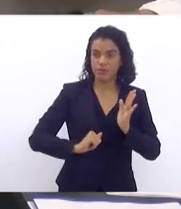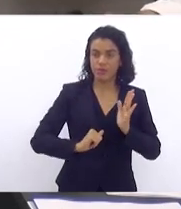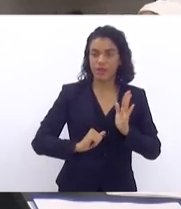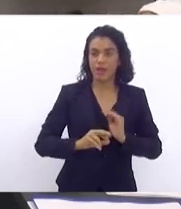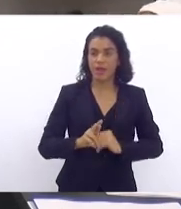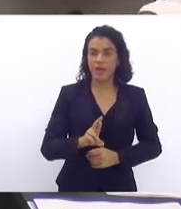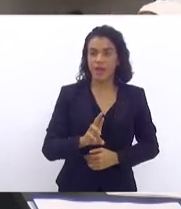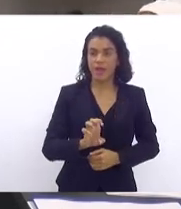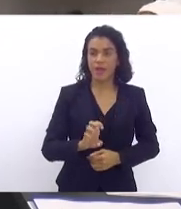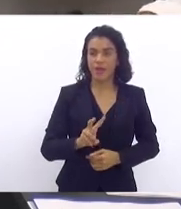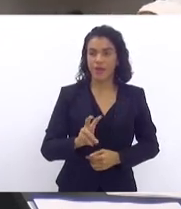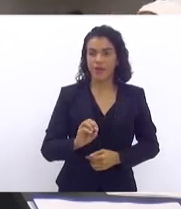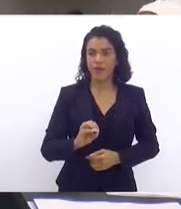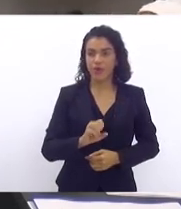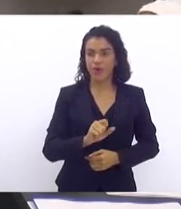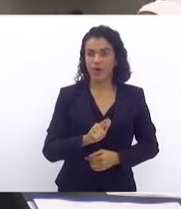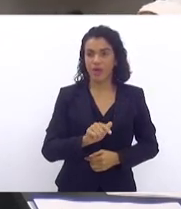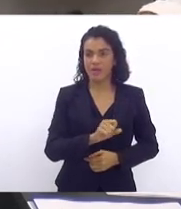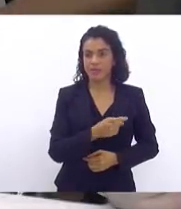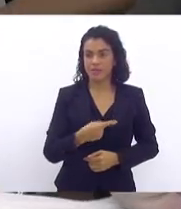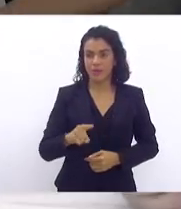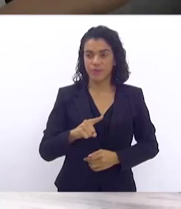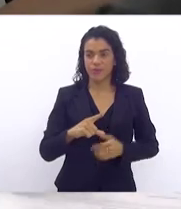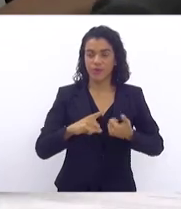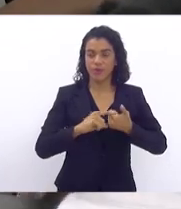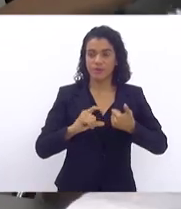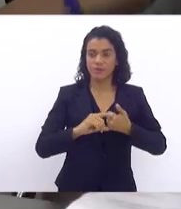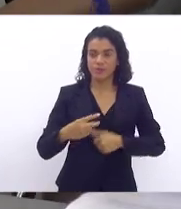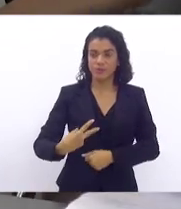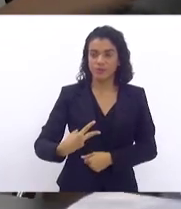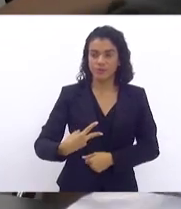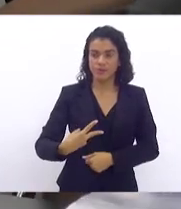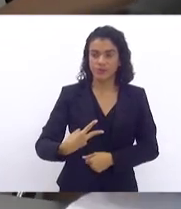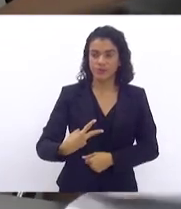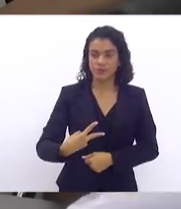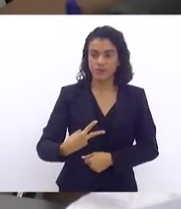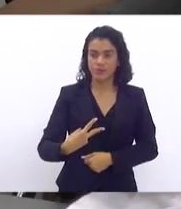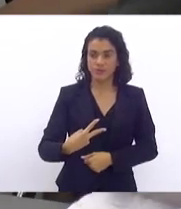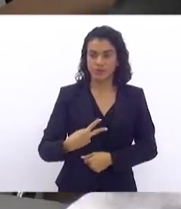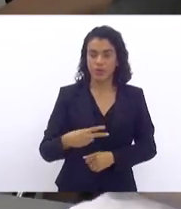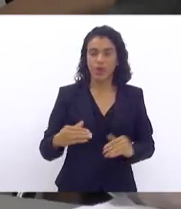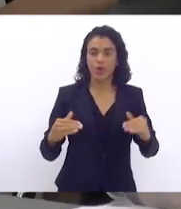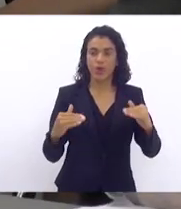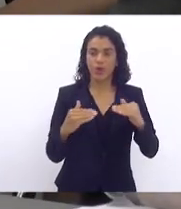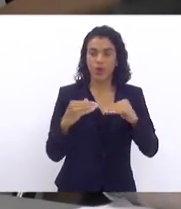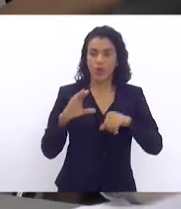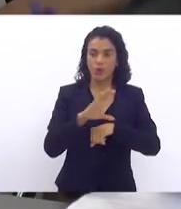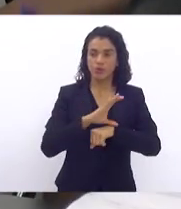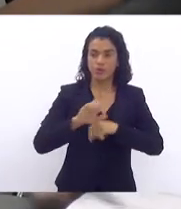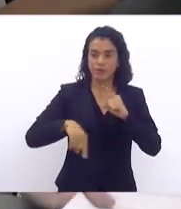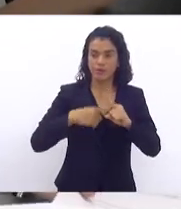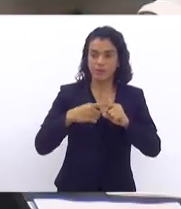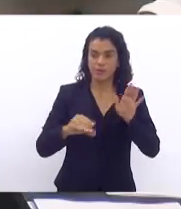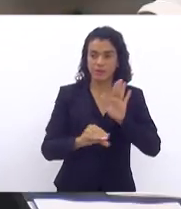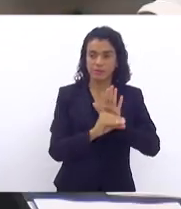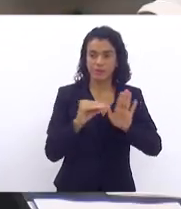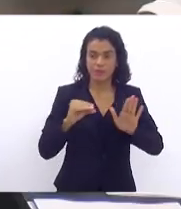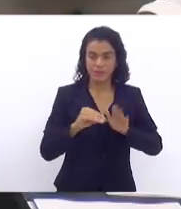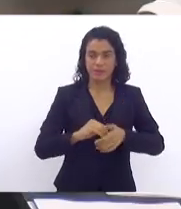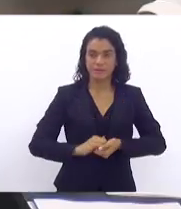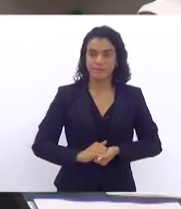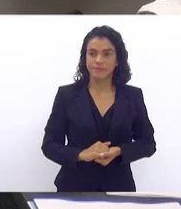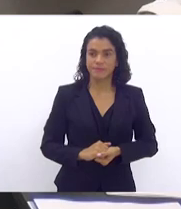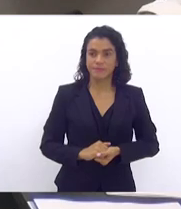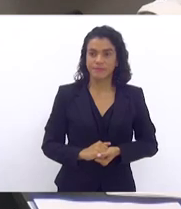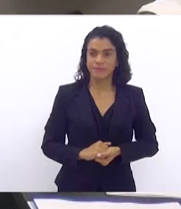revogação genérica do artigo 2º. Aceito. Então, constitucionalidade com emenda. Parecer retificado do autor pela constitucionalidade com